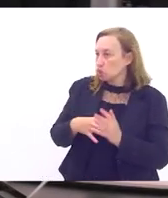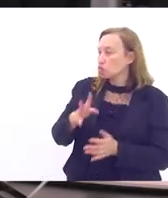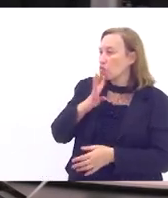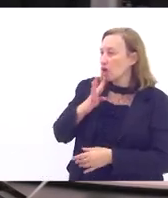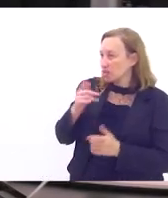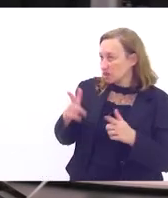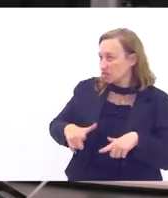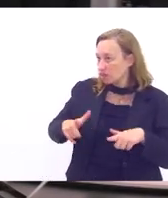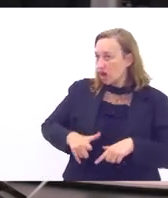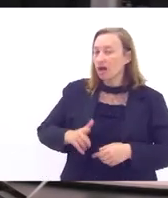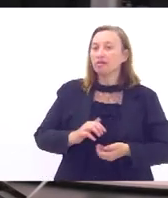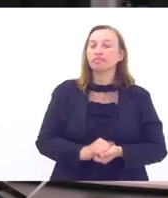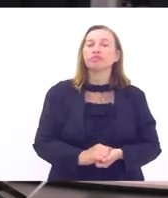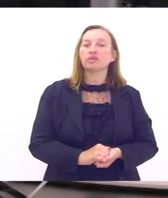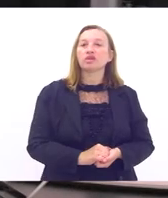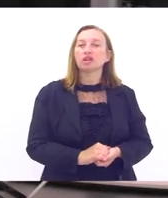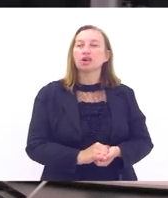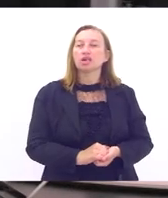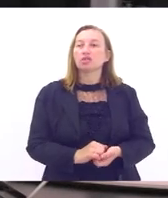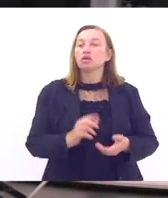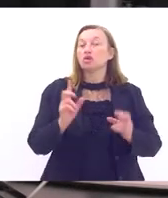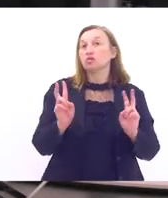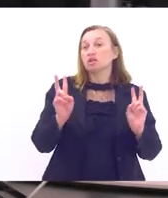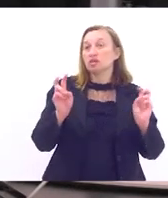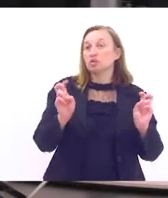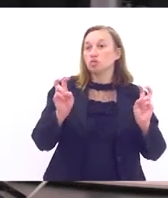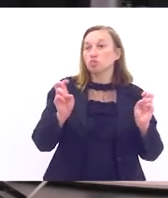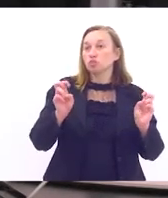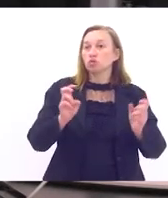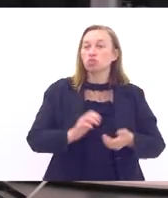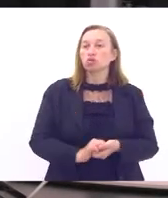presentes, e as questões